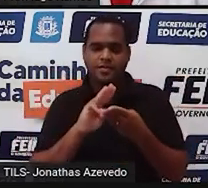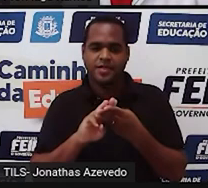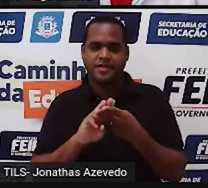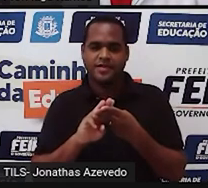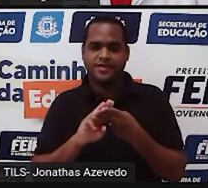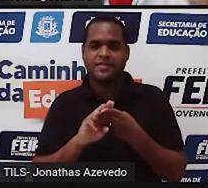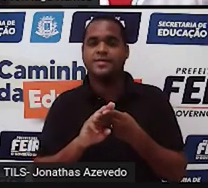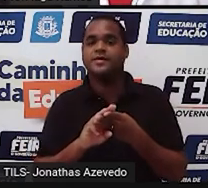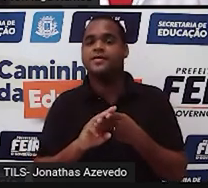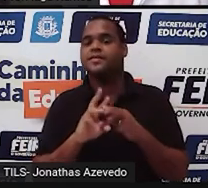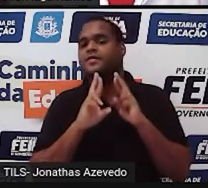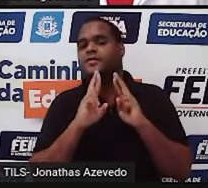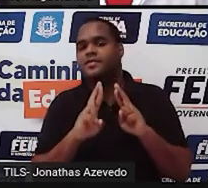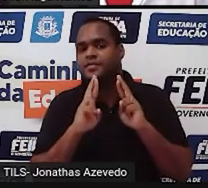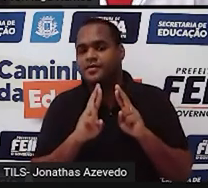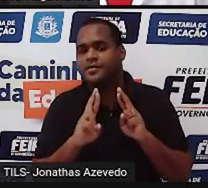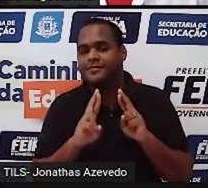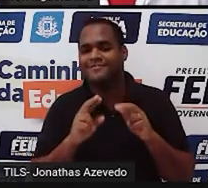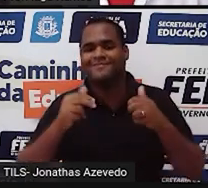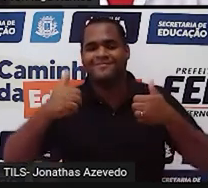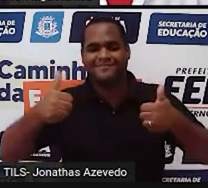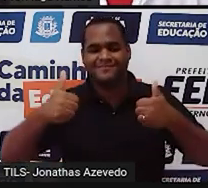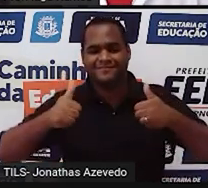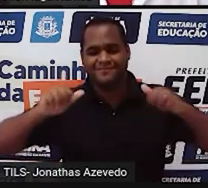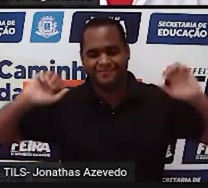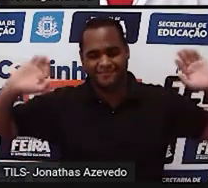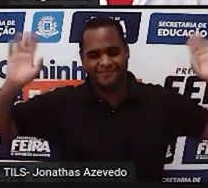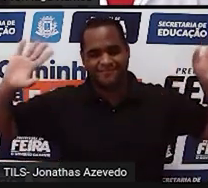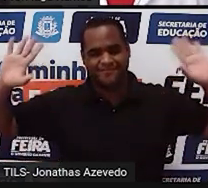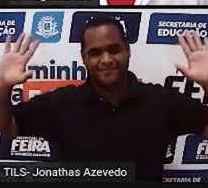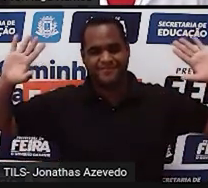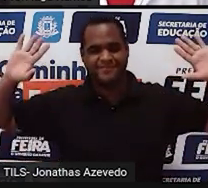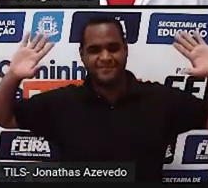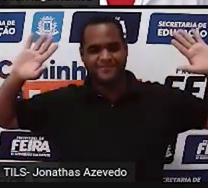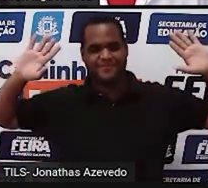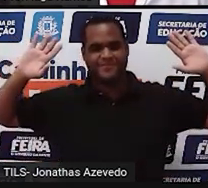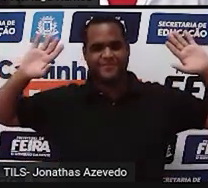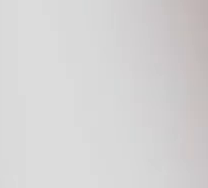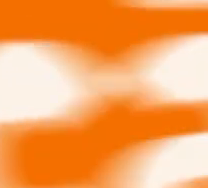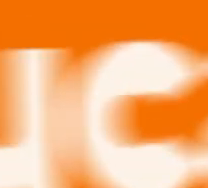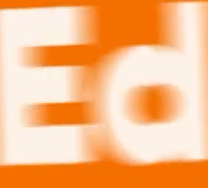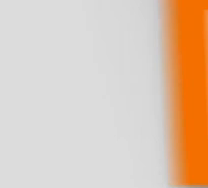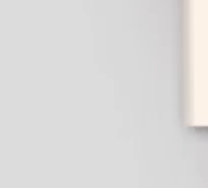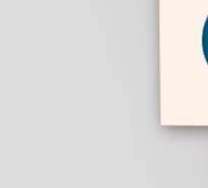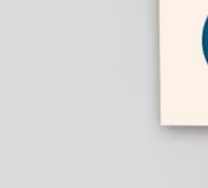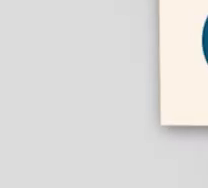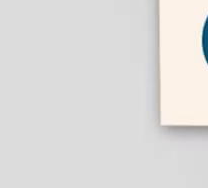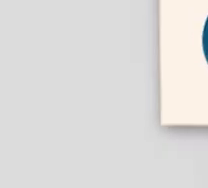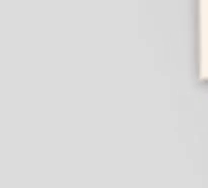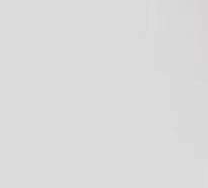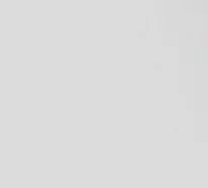matemática é solução tá bom Até a próxima valeu e